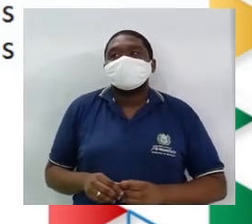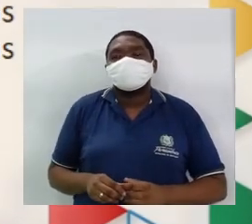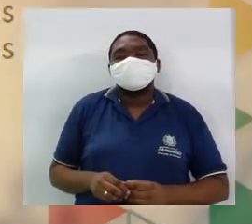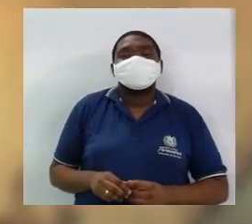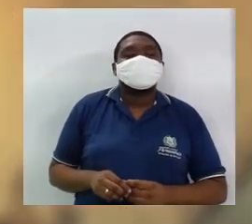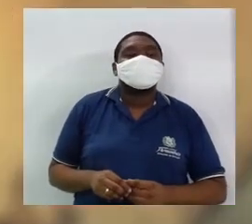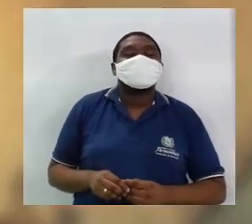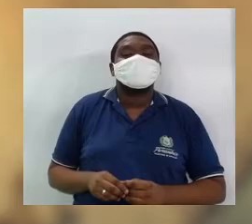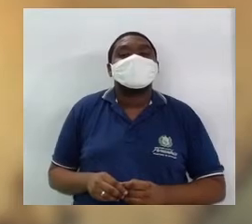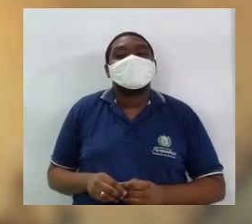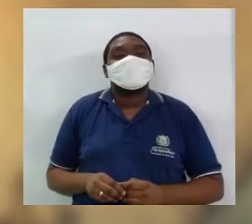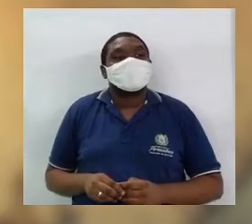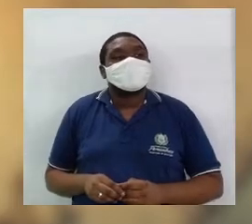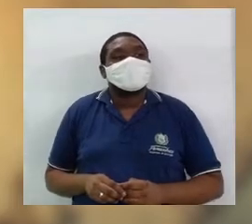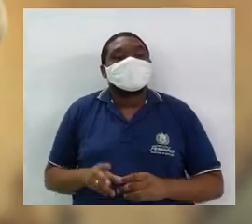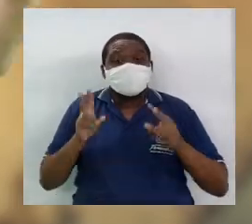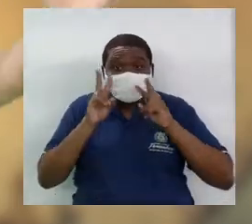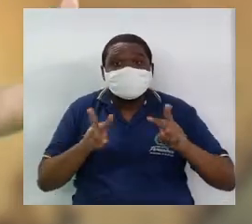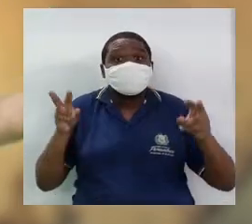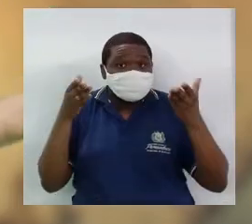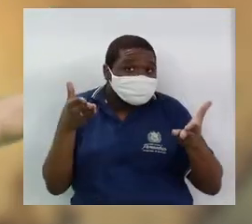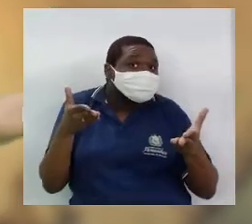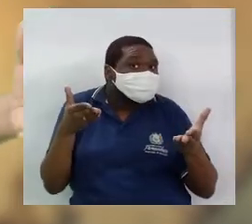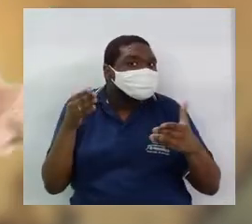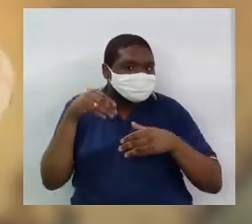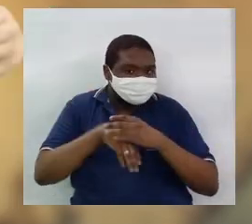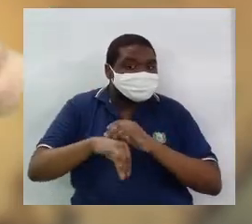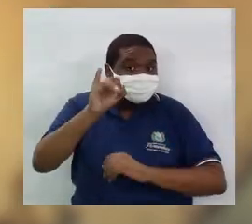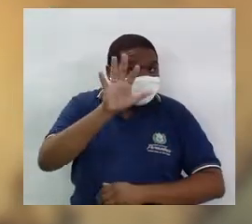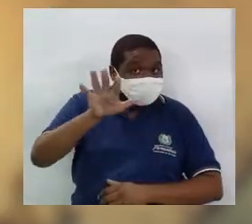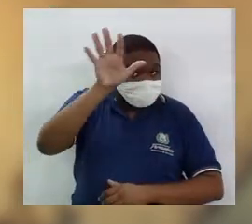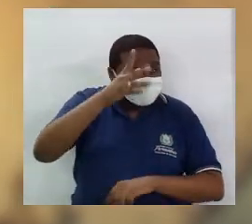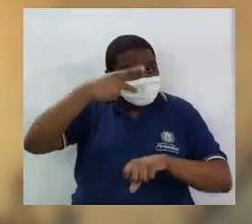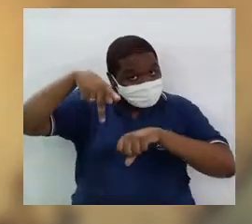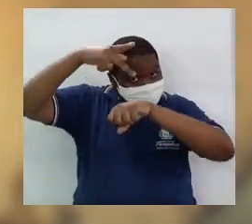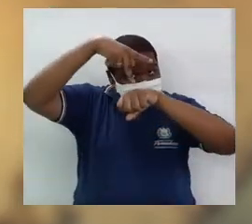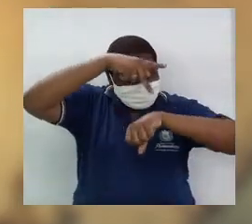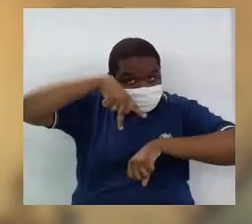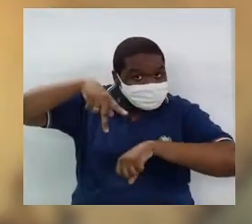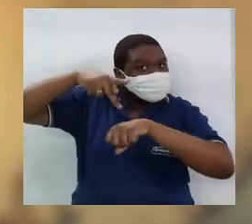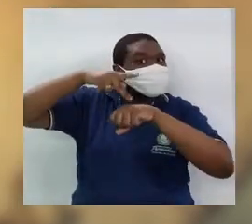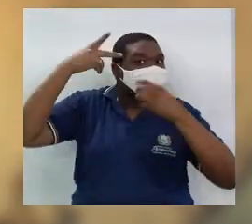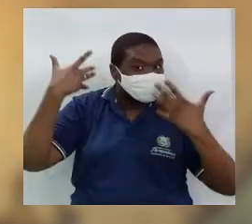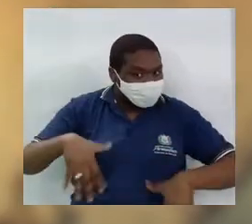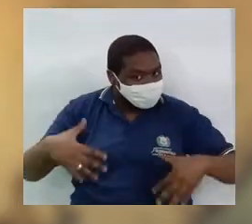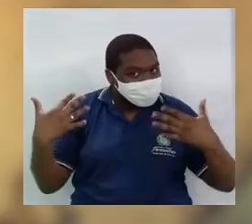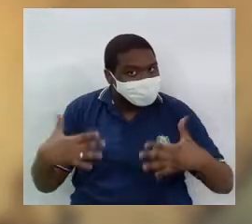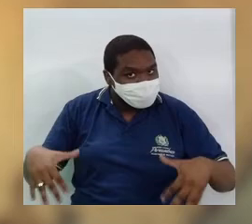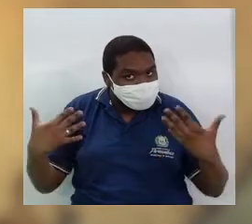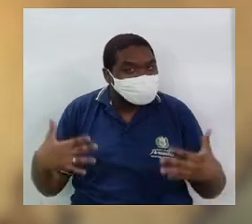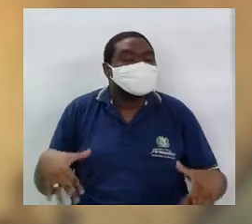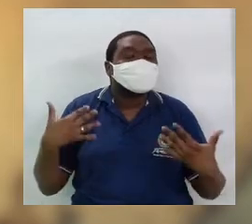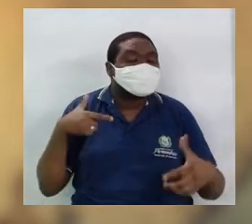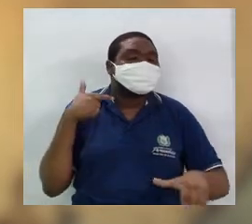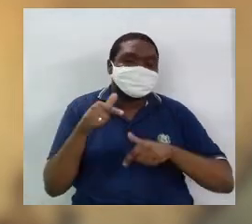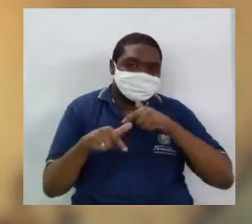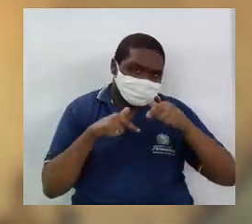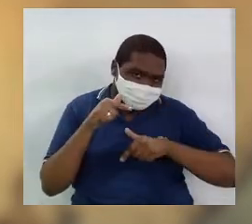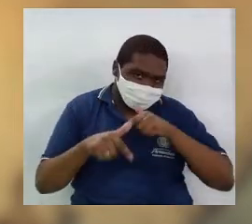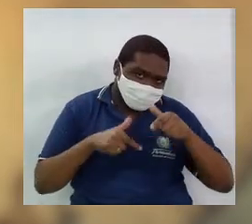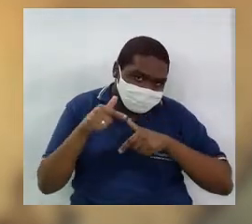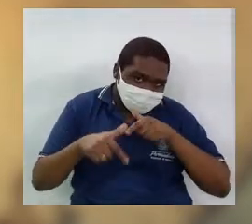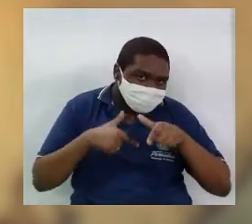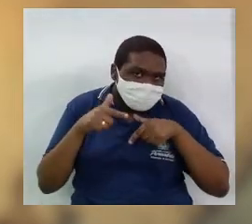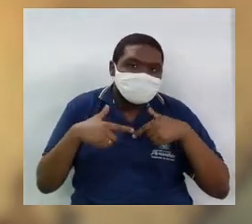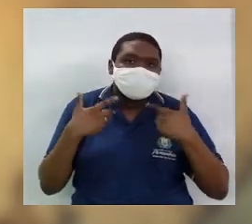nós temos o seguinte: viram aqui a atuação dela internacional, o seu reconhecimento pela atuação da